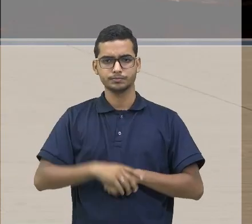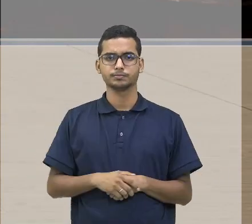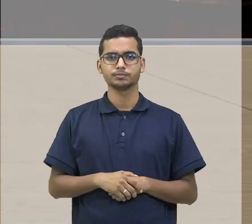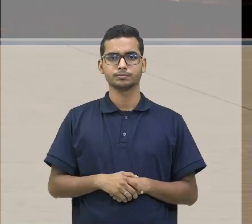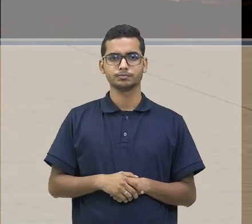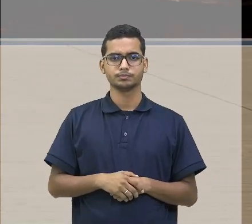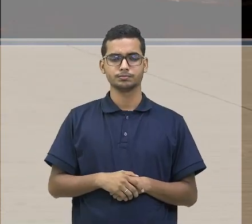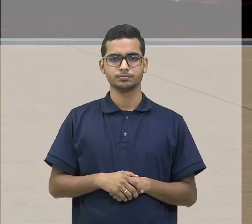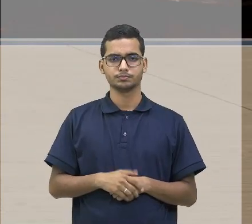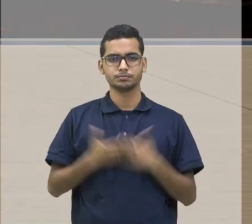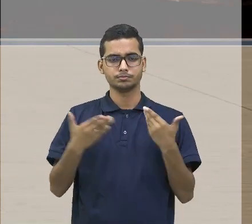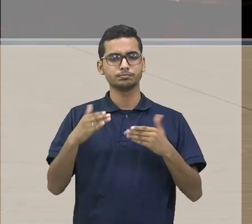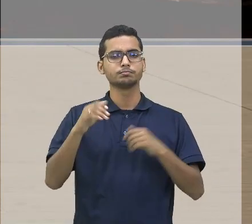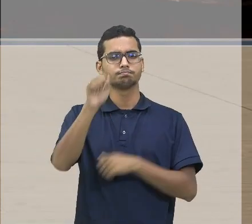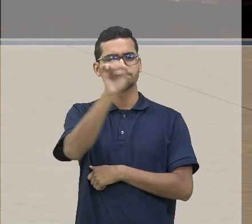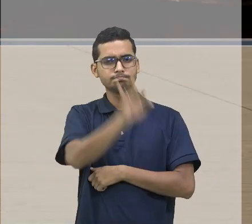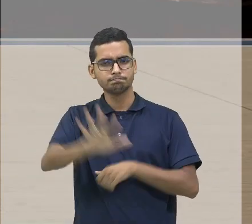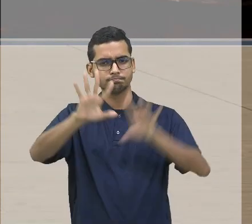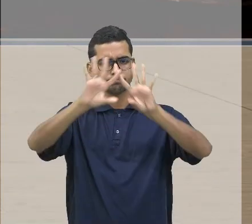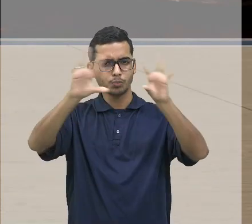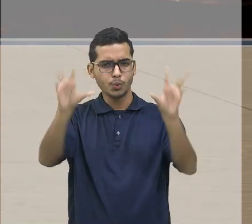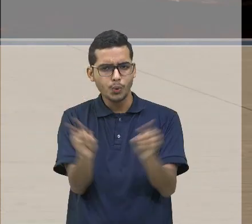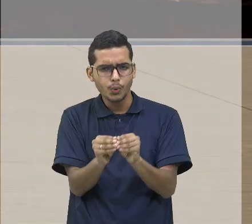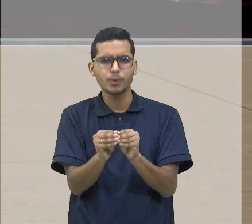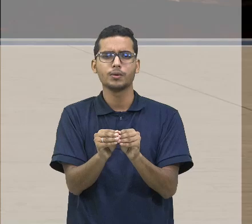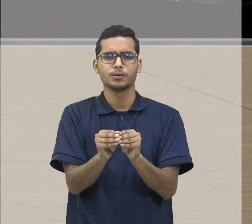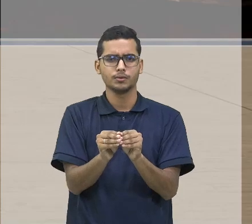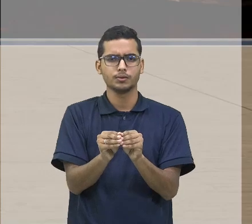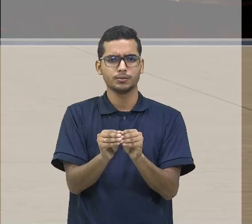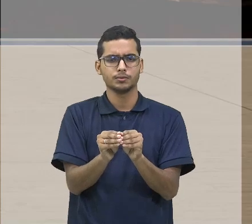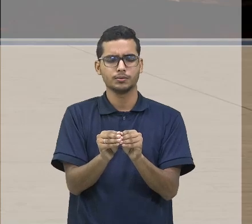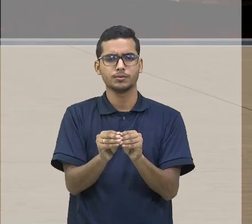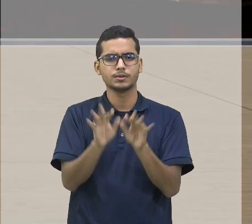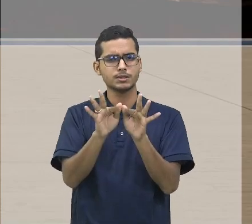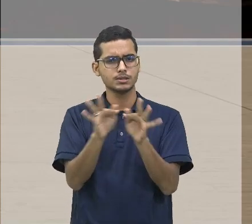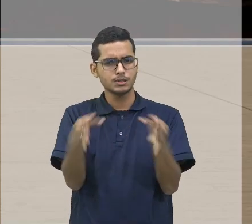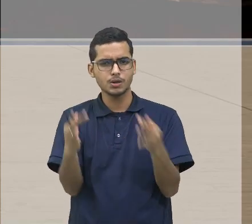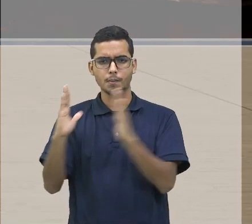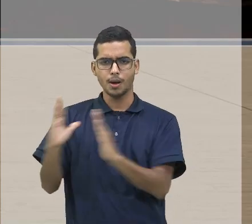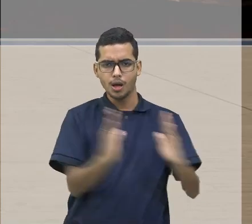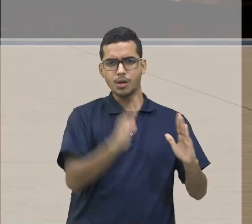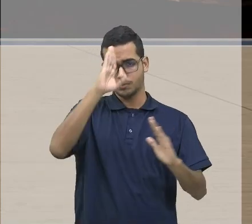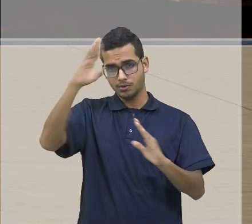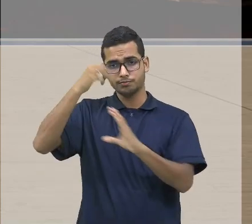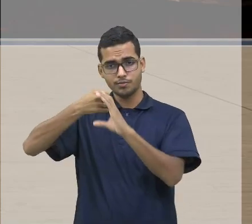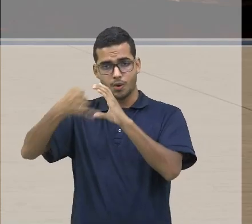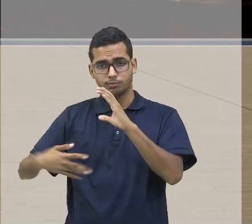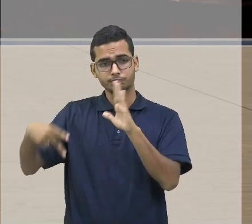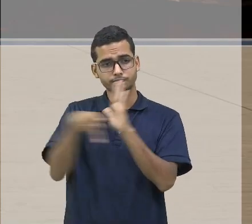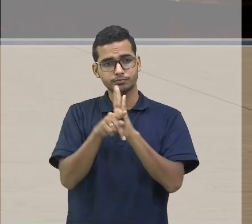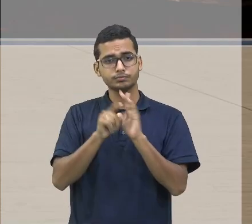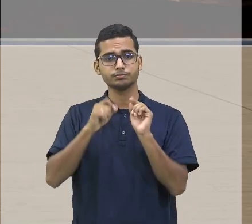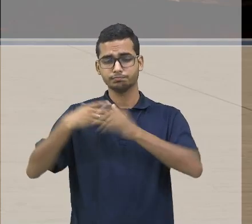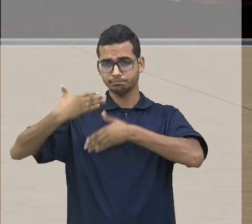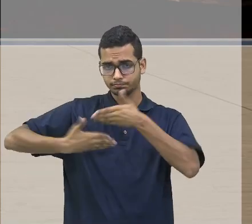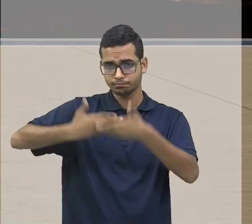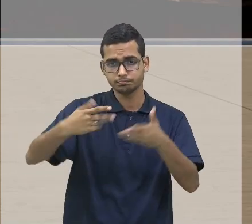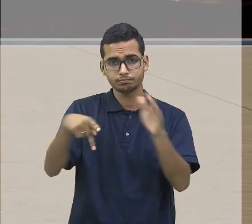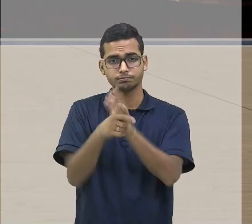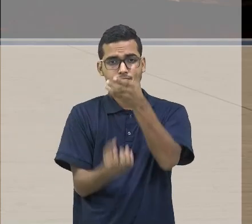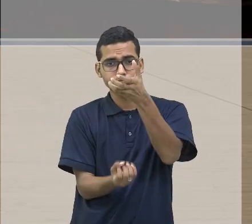Então, de forma generalizada, aqui, de forma bem simplificada, nós temos as principais características